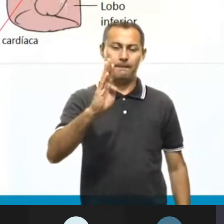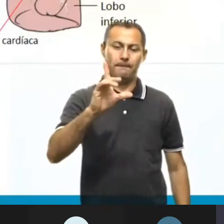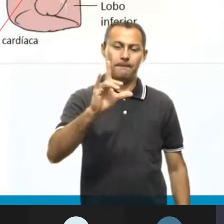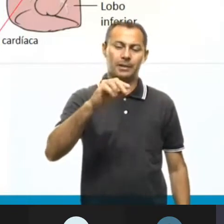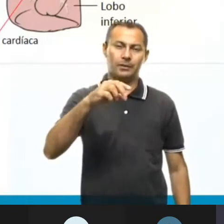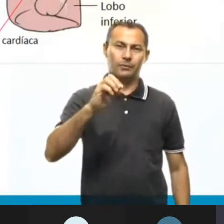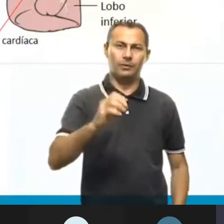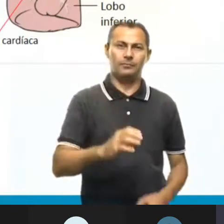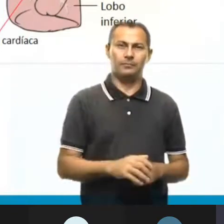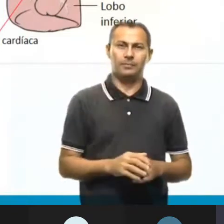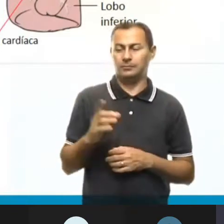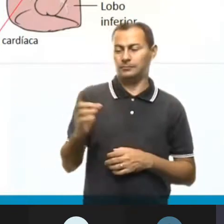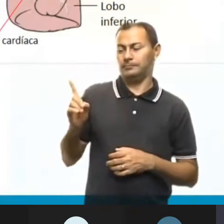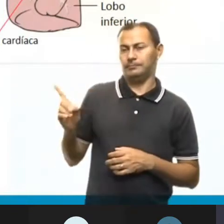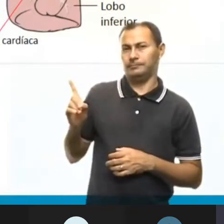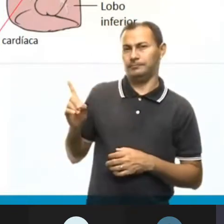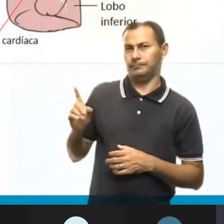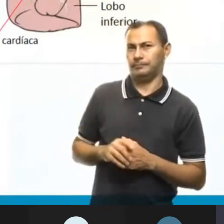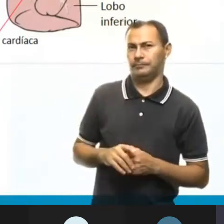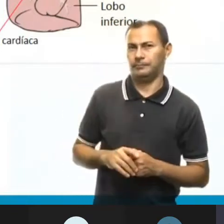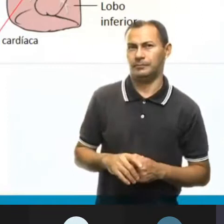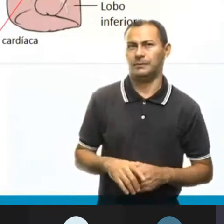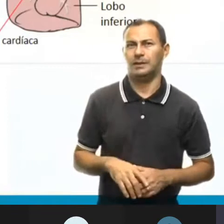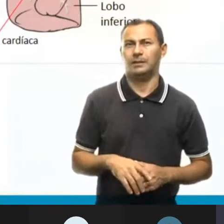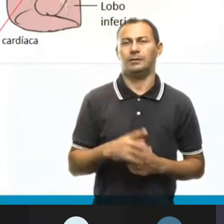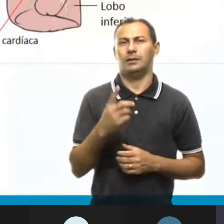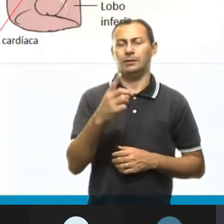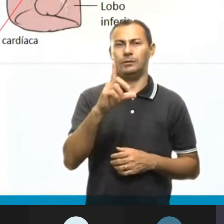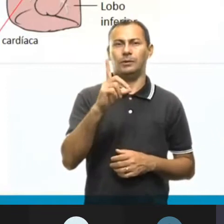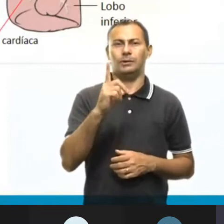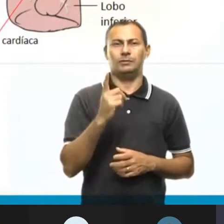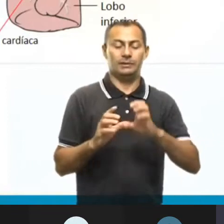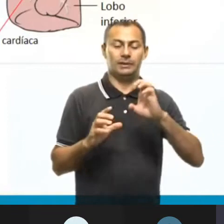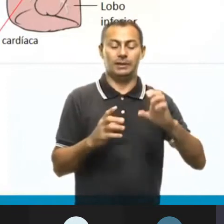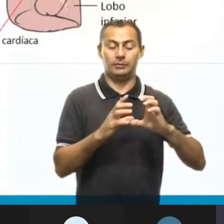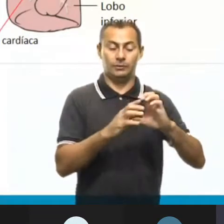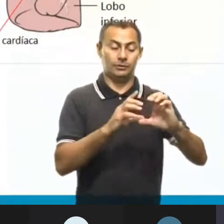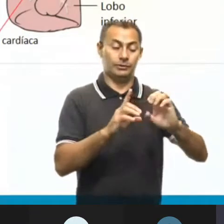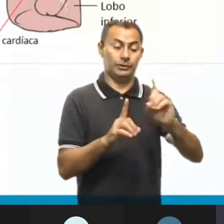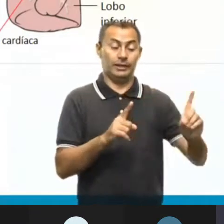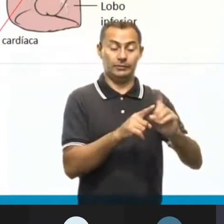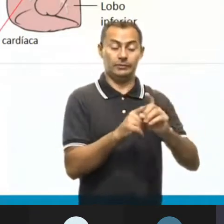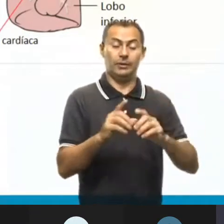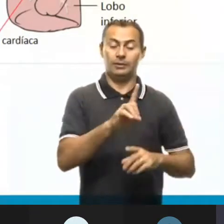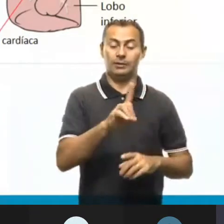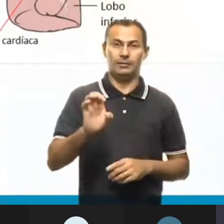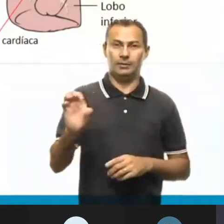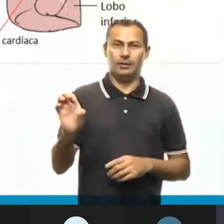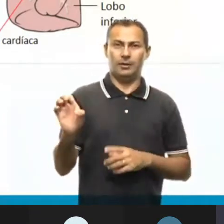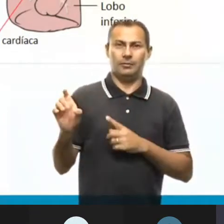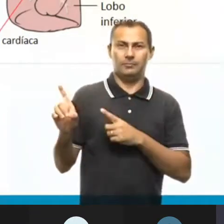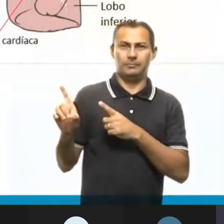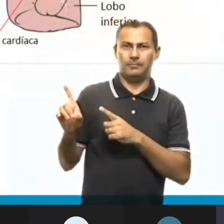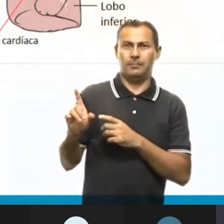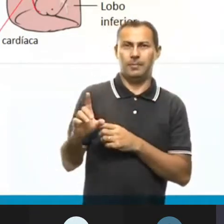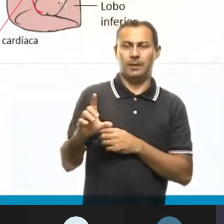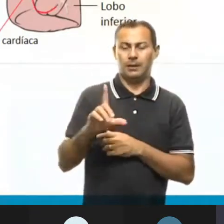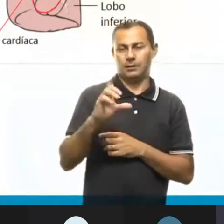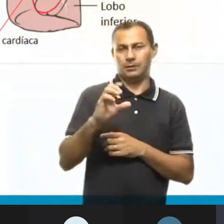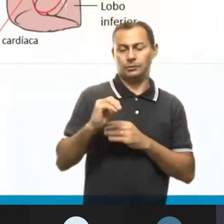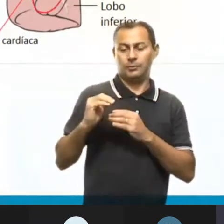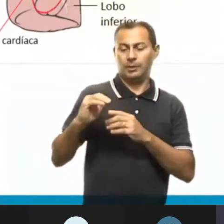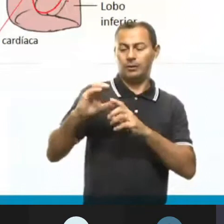Do lado esquerdo, meu pulmão esquerdo, ele só tem 2 lobos. Aqui o meu lobo superior, então isso aqui é o